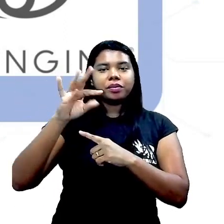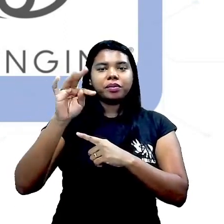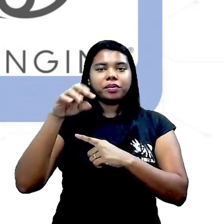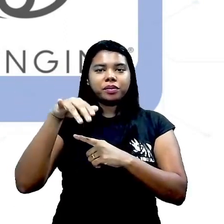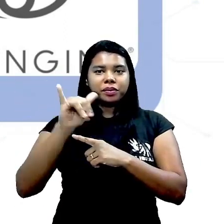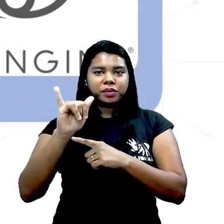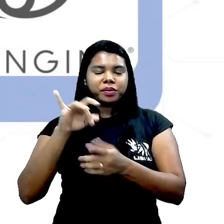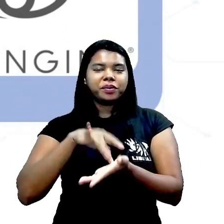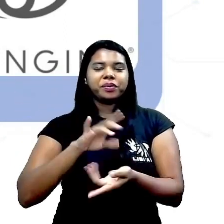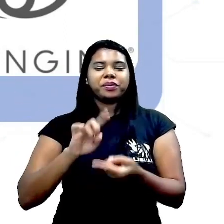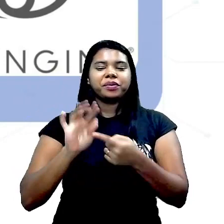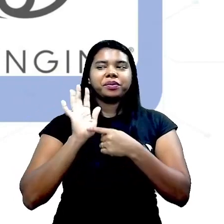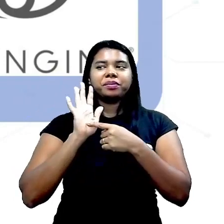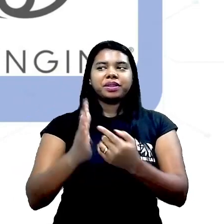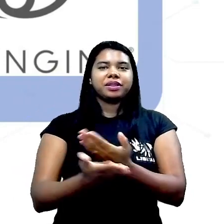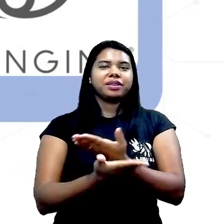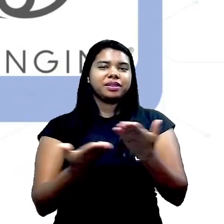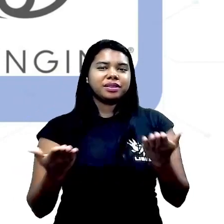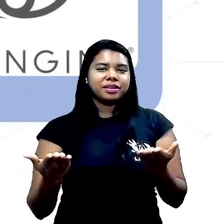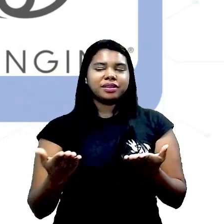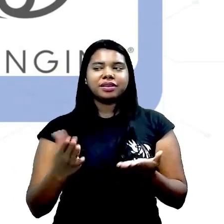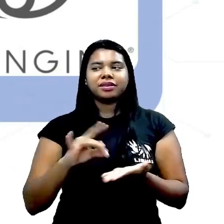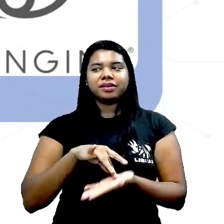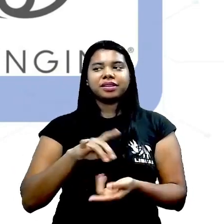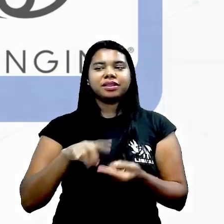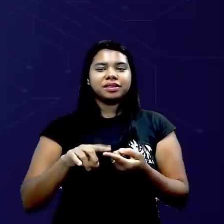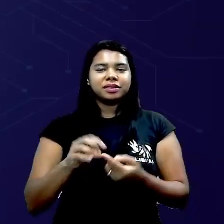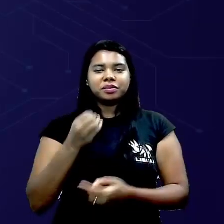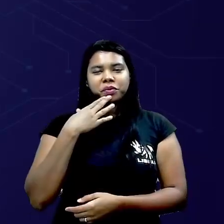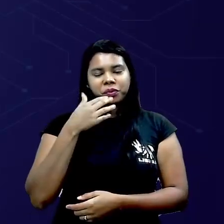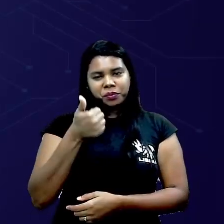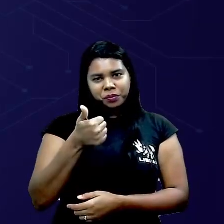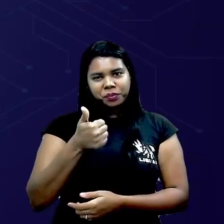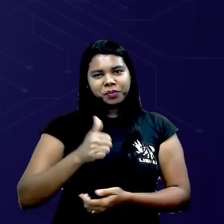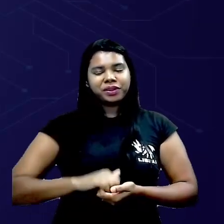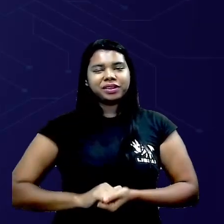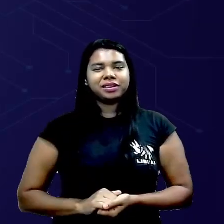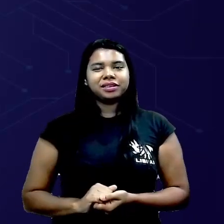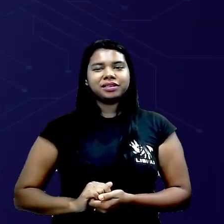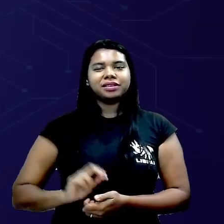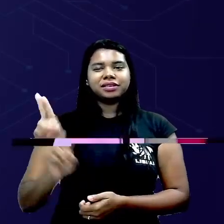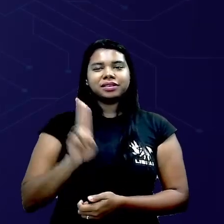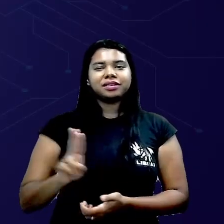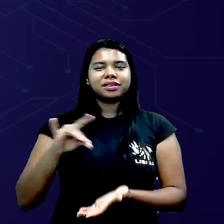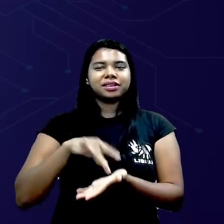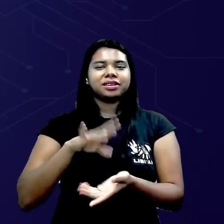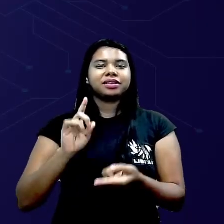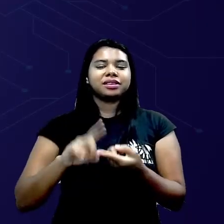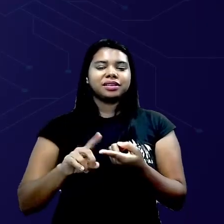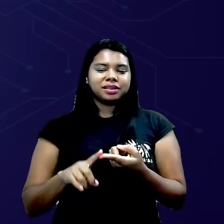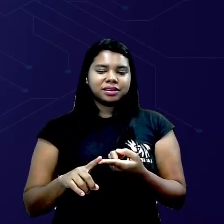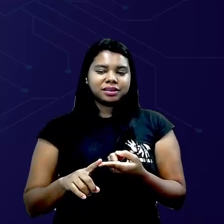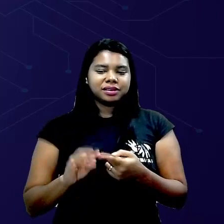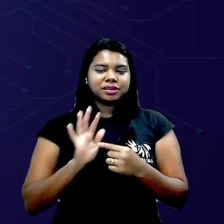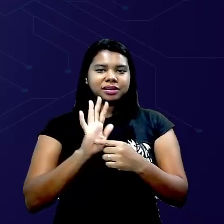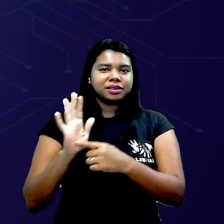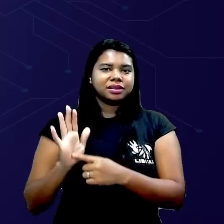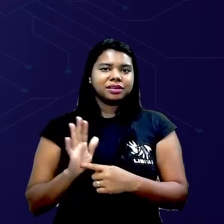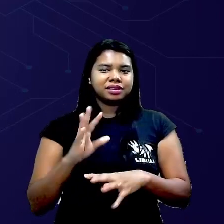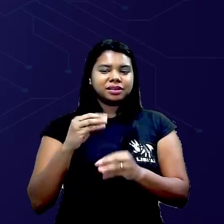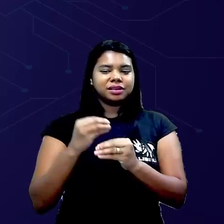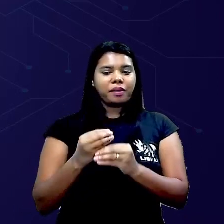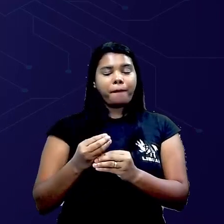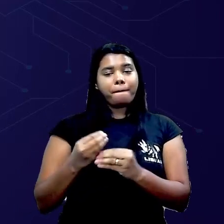eu vou apresentar para vocês aqui daqui a pouquinho. É um ambiente muito bom para ser utilizado. Inclusive, eu acho que na atualidade é o editor